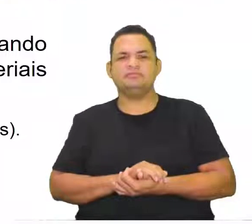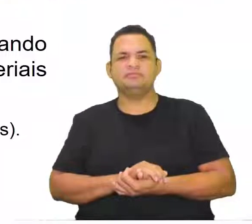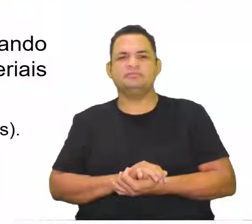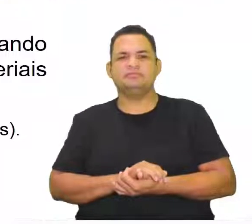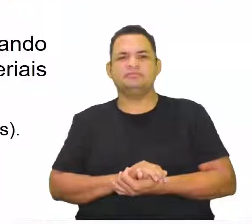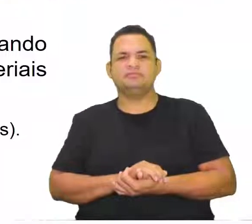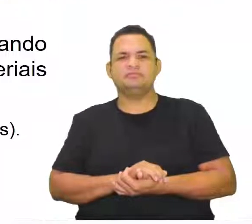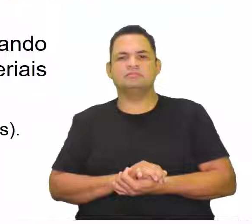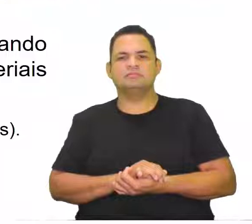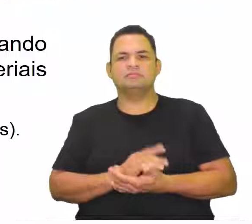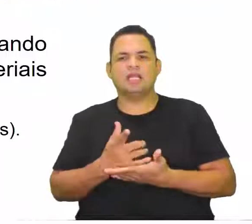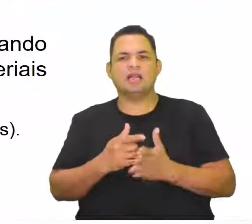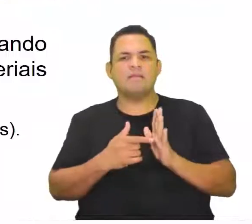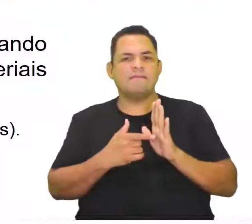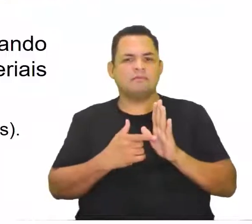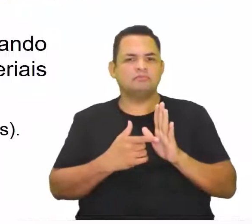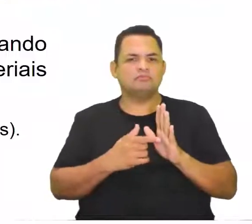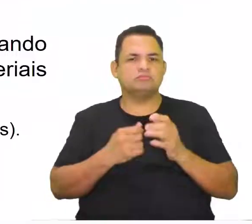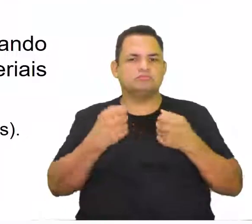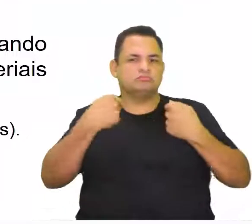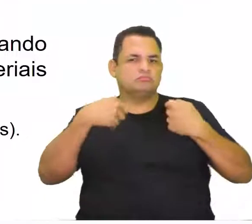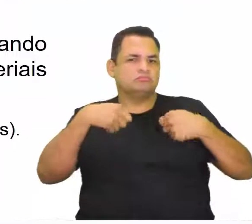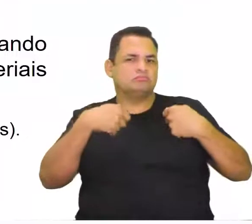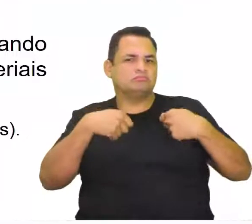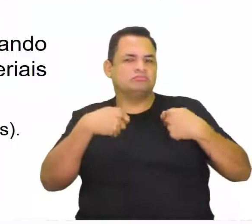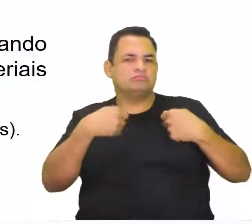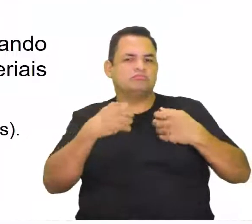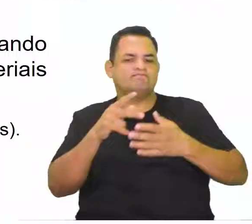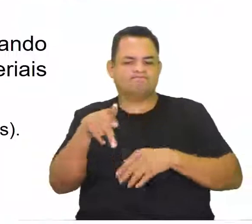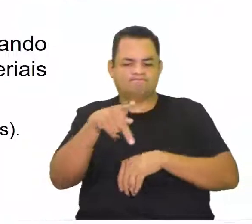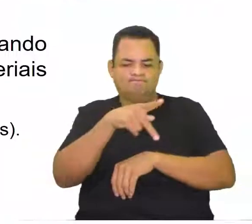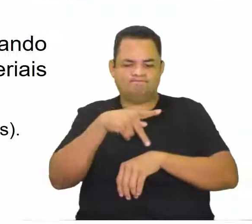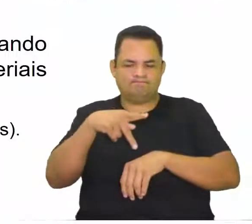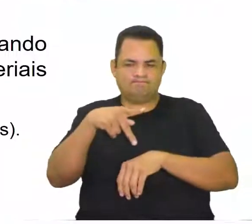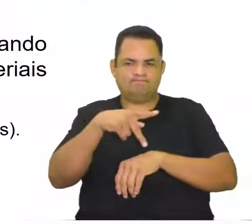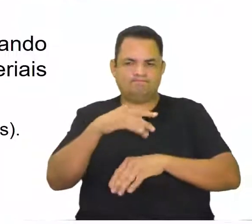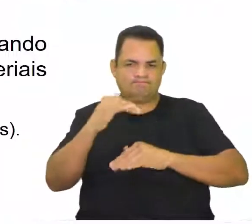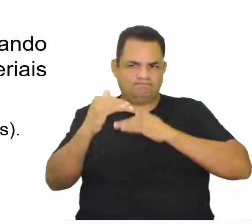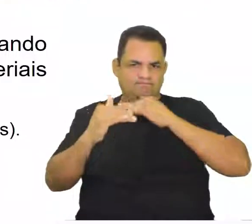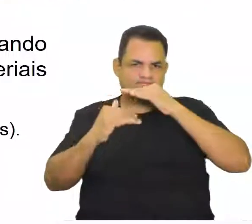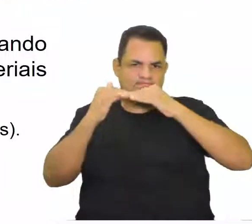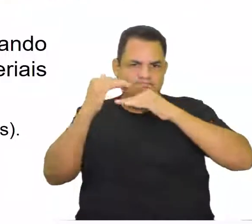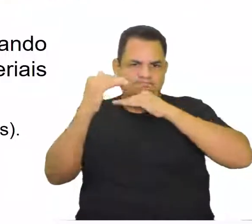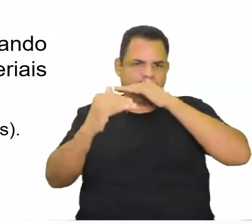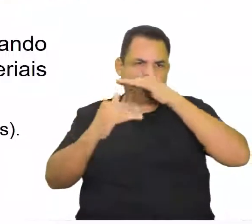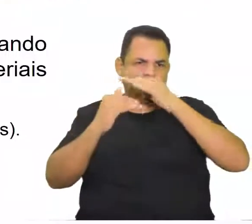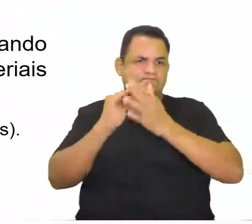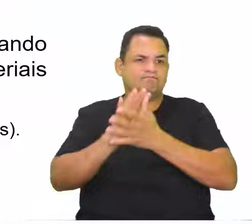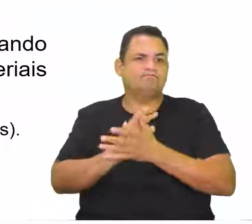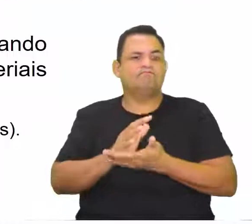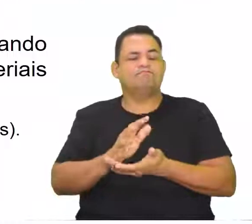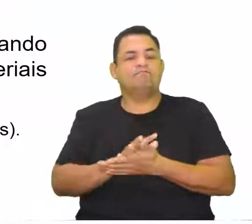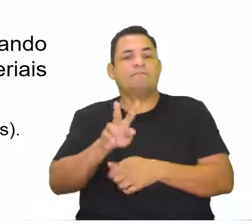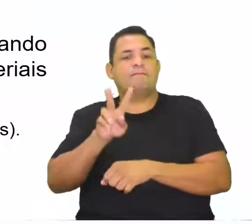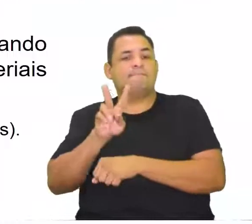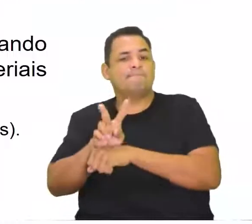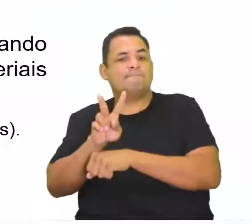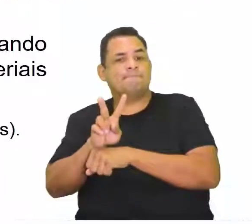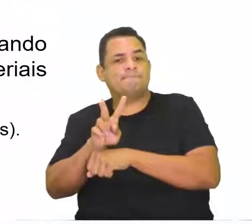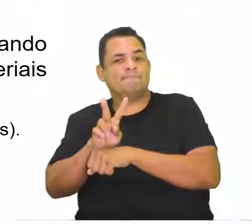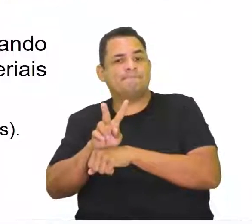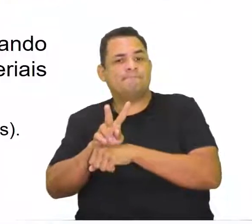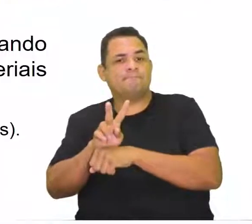desculpa, viu? Destacou-se a necessidade de os países em desenvolvimento